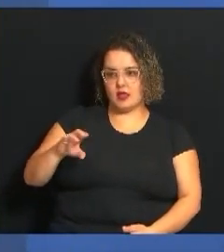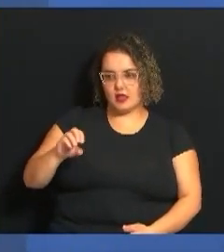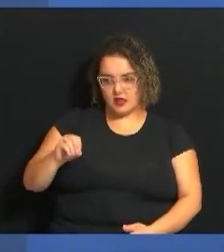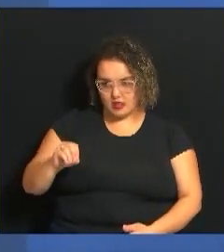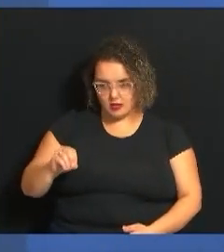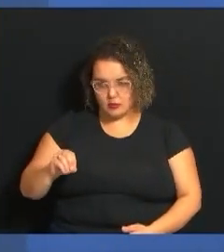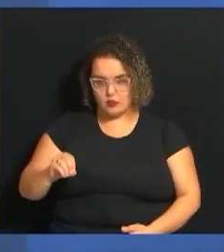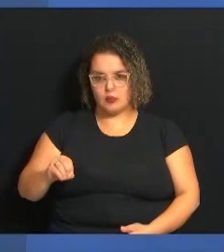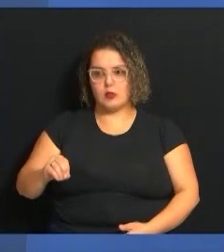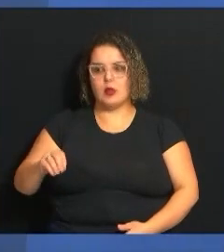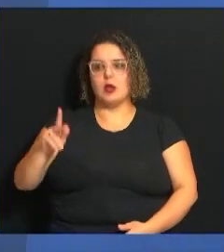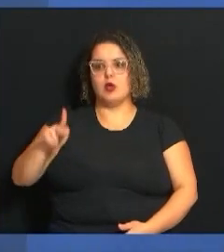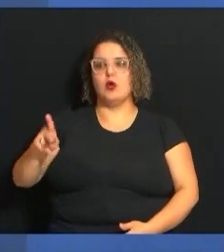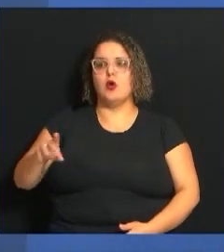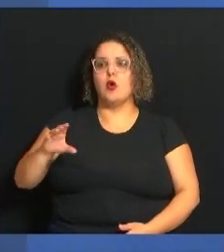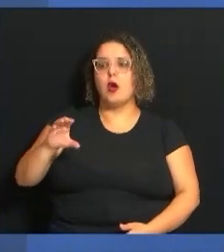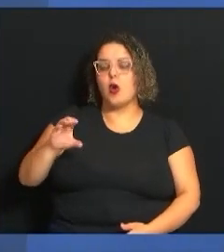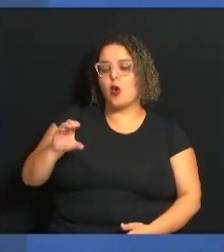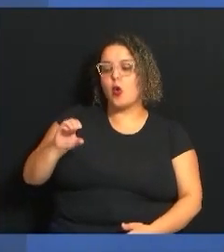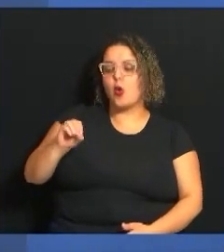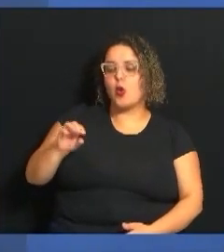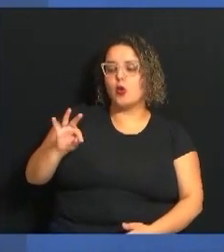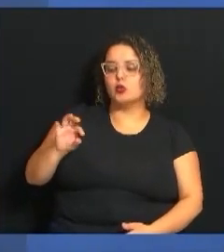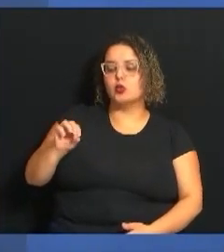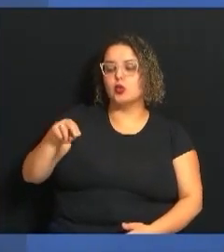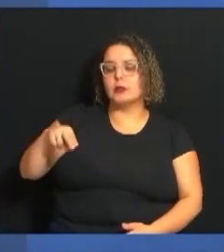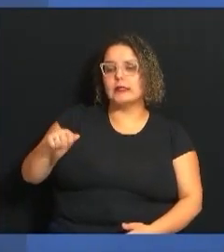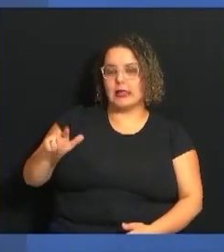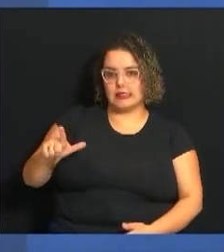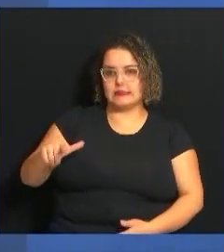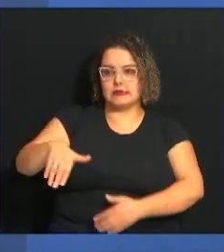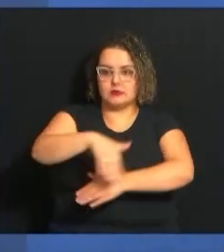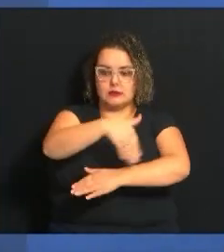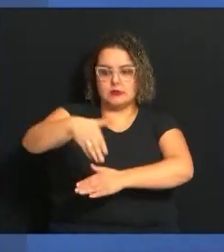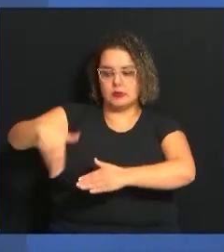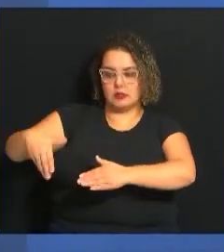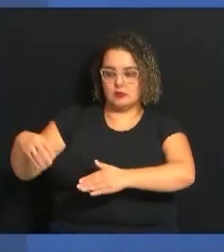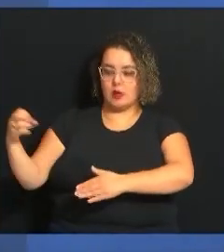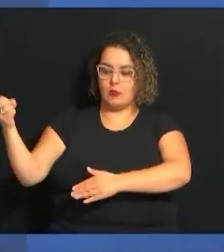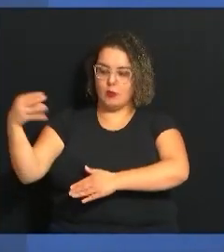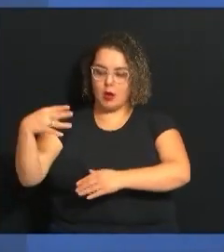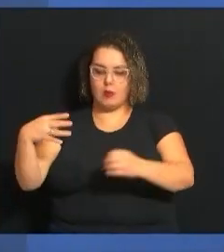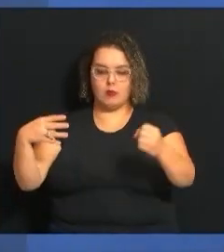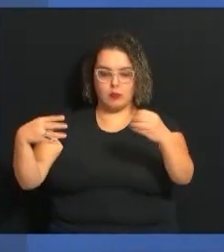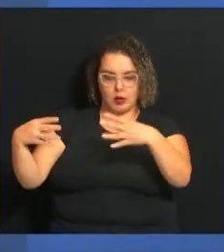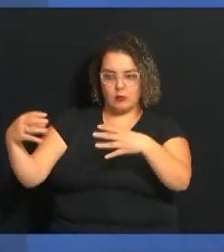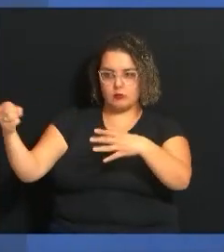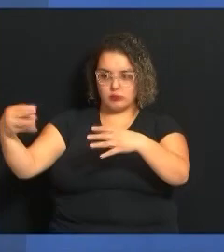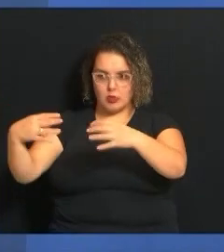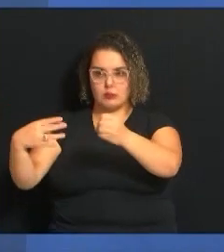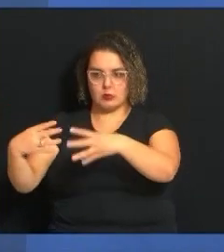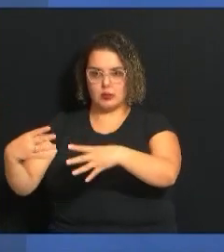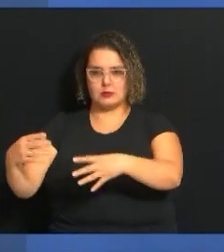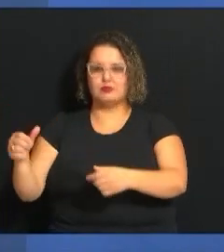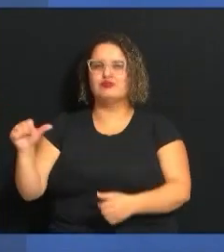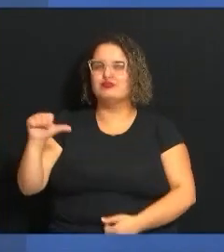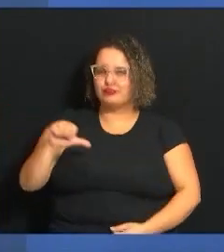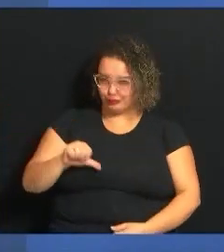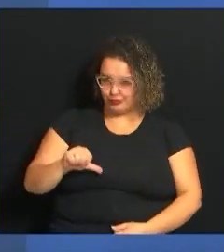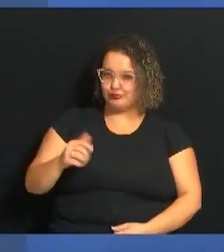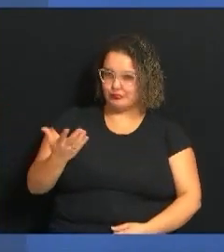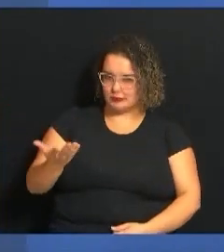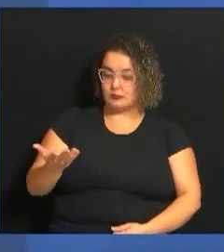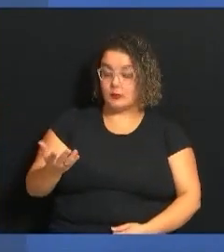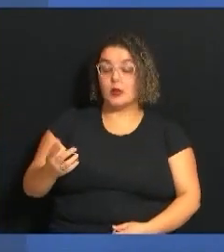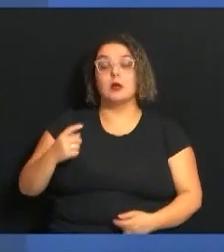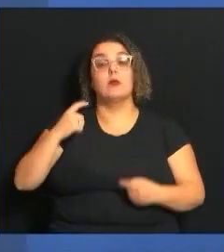Álvaro Cotomassi, já deve ter percebido que a iluminação aí entre essas avenidas está bem precária, né? E isso